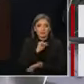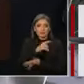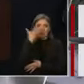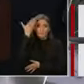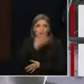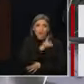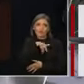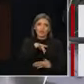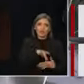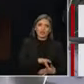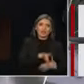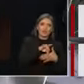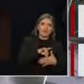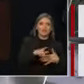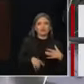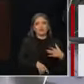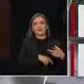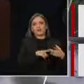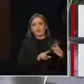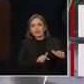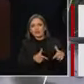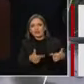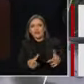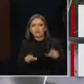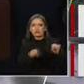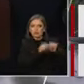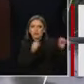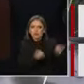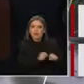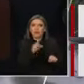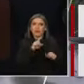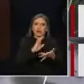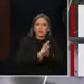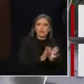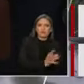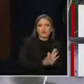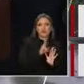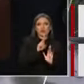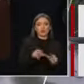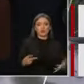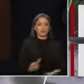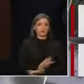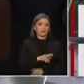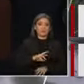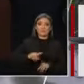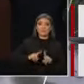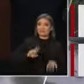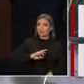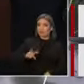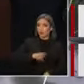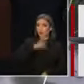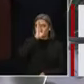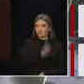liderança em atos de vandalismo como esse, não se presume a responsabilidade automática do